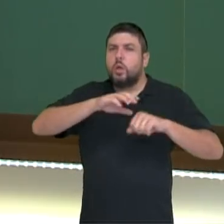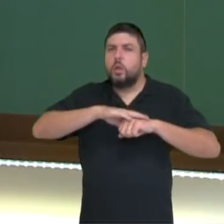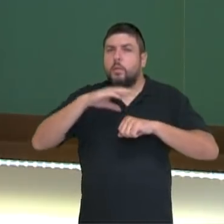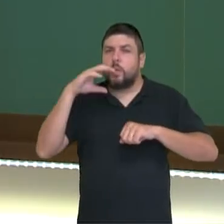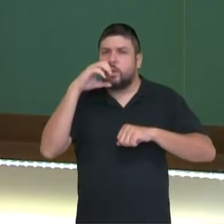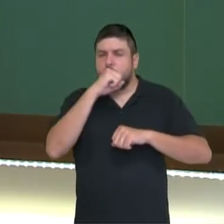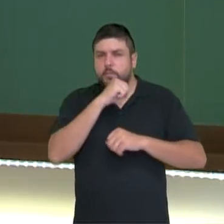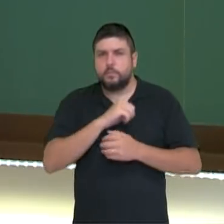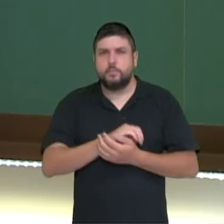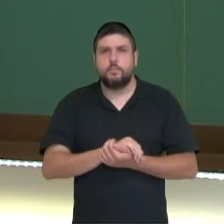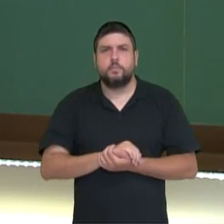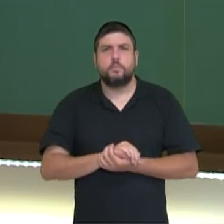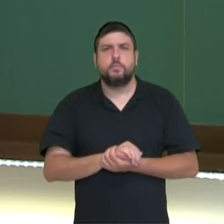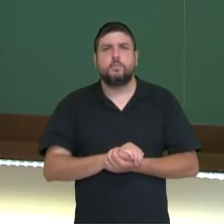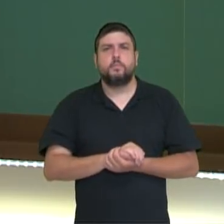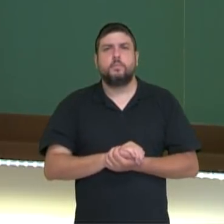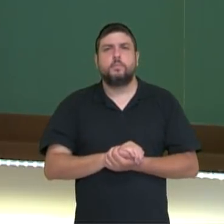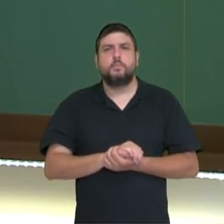ok?